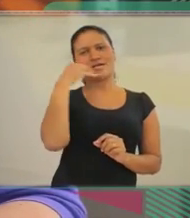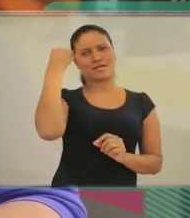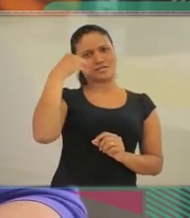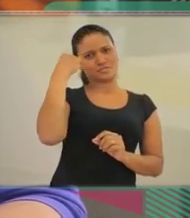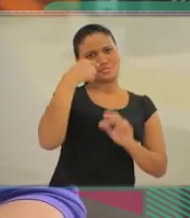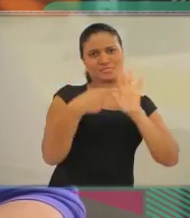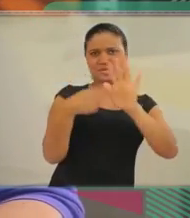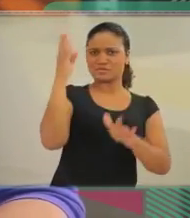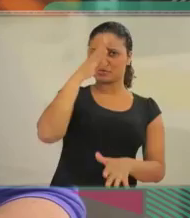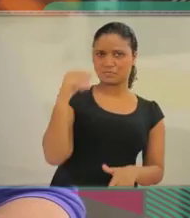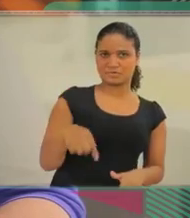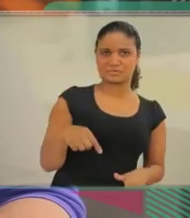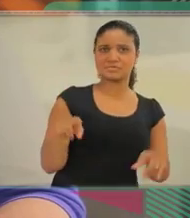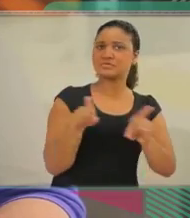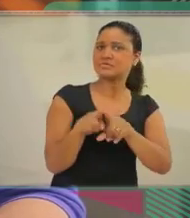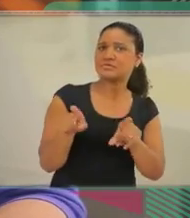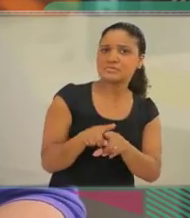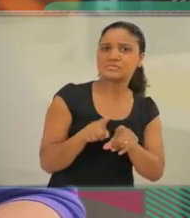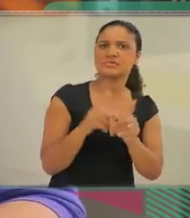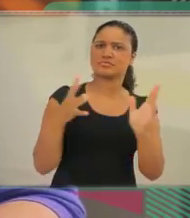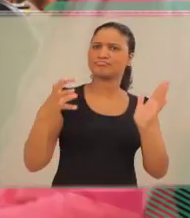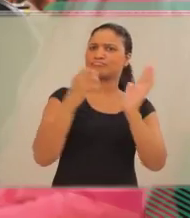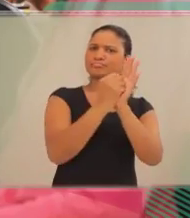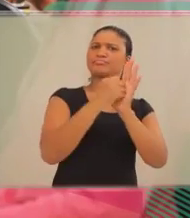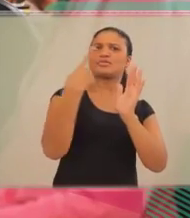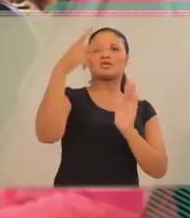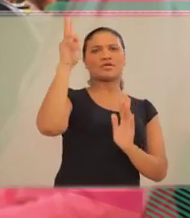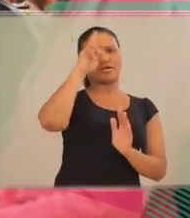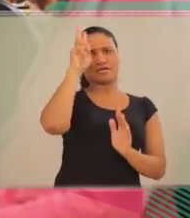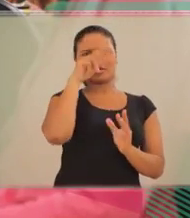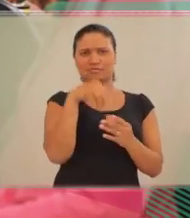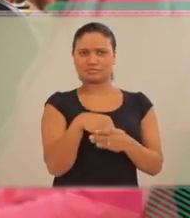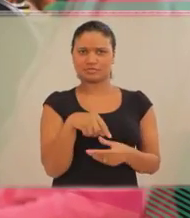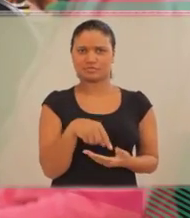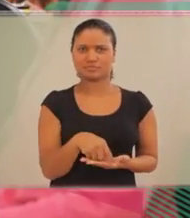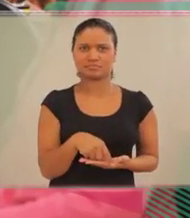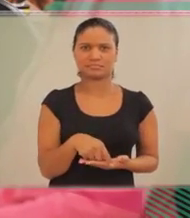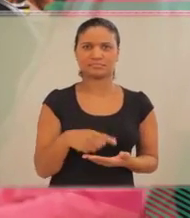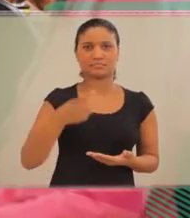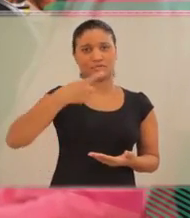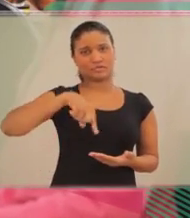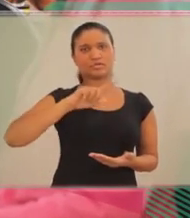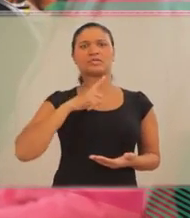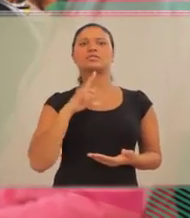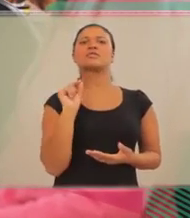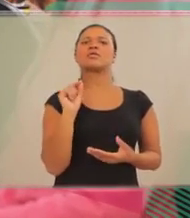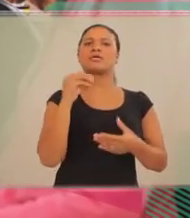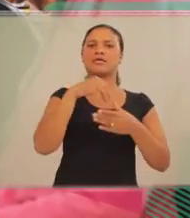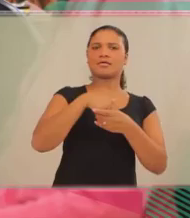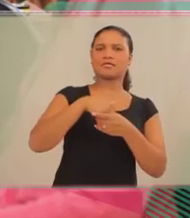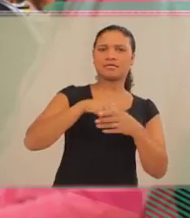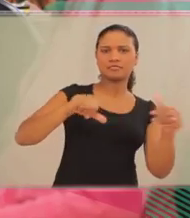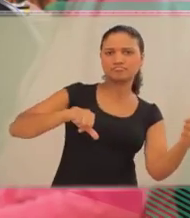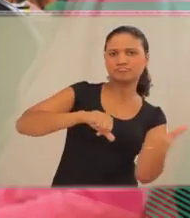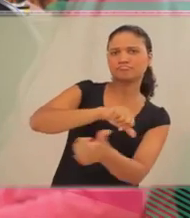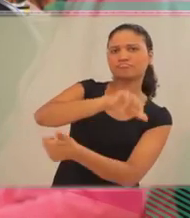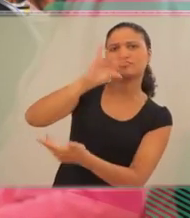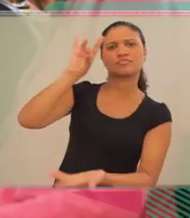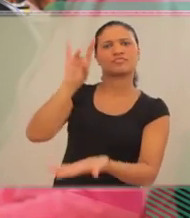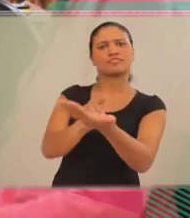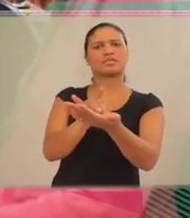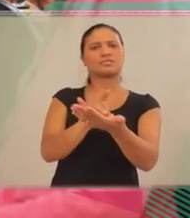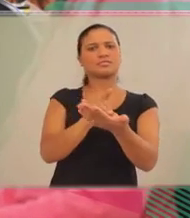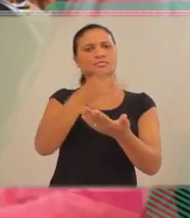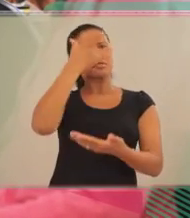do Brasil, para também registrarem a sua história. É que nós estamos saindo da invisibilidade e nos transformando verdadeiramente em